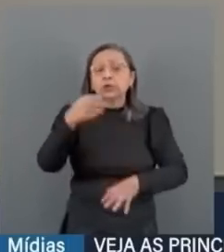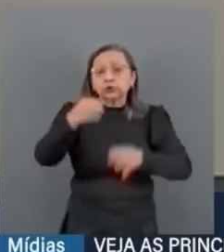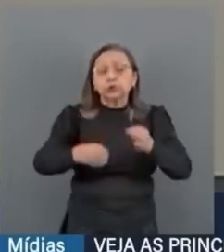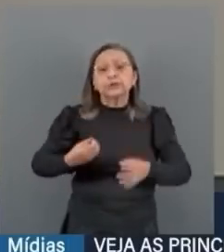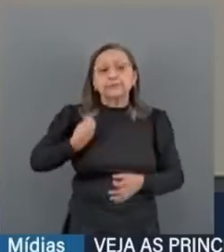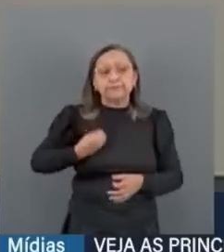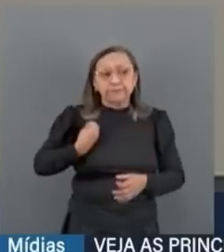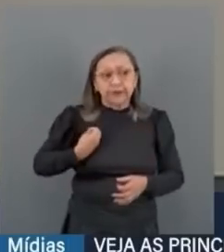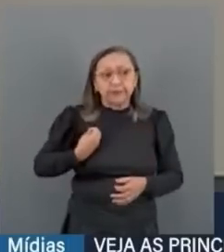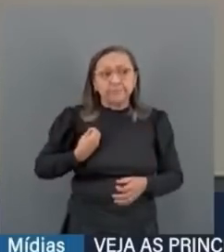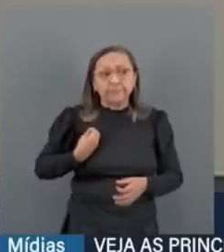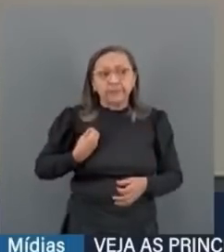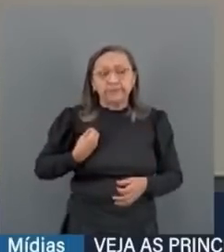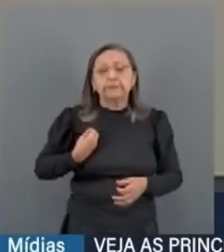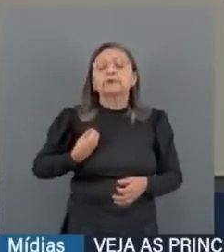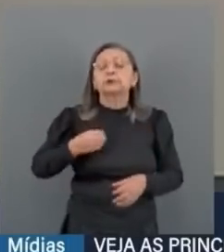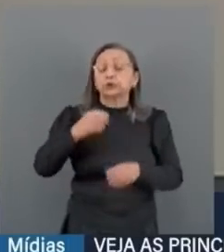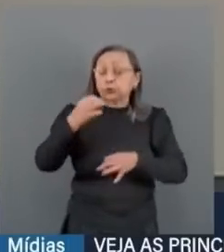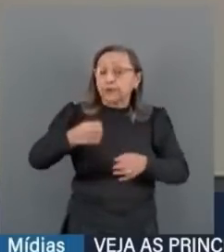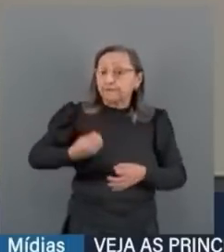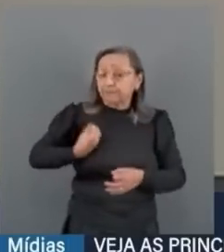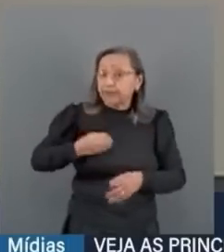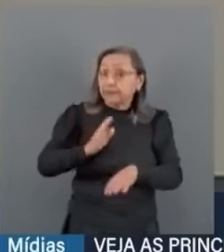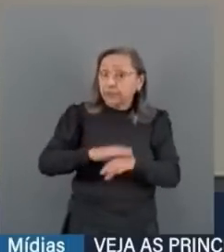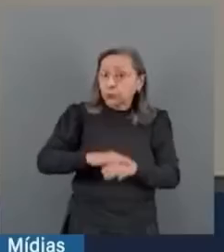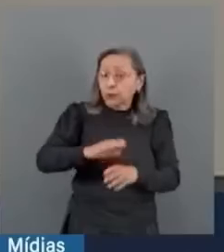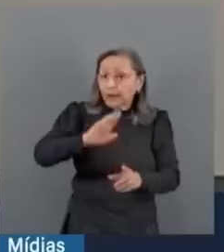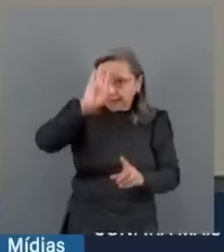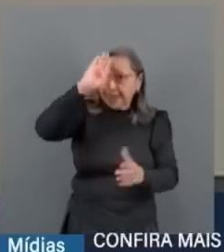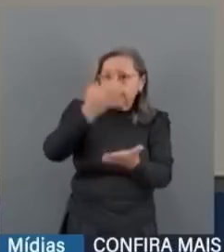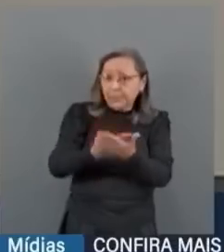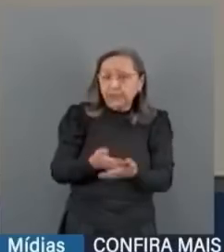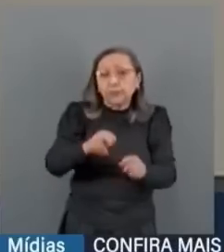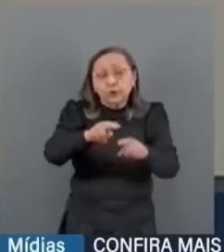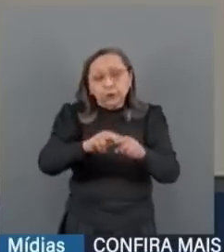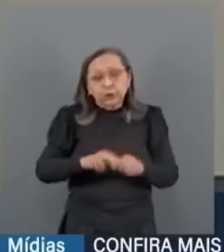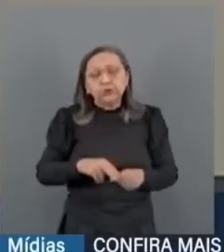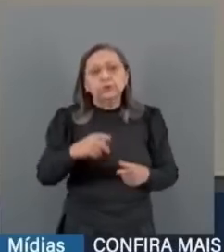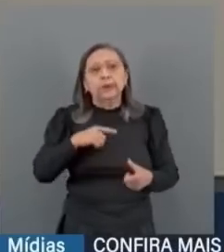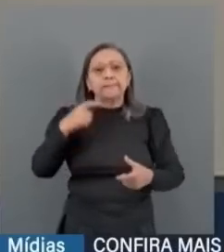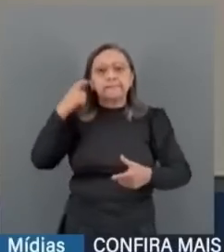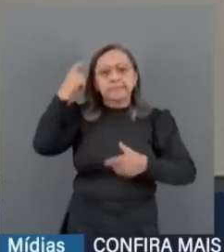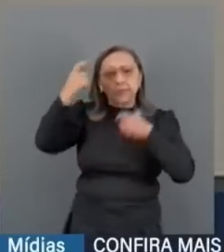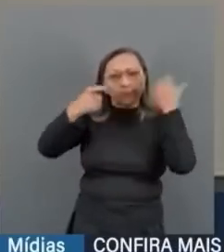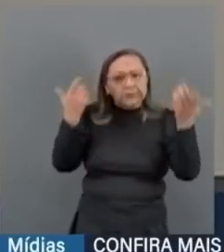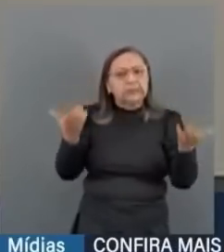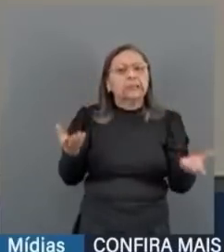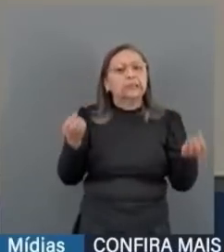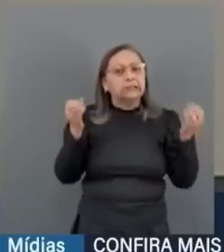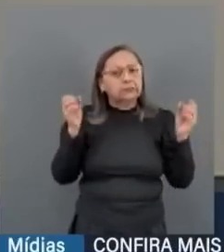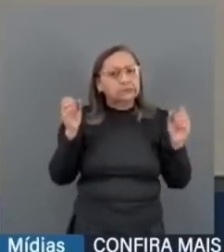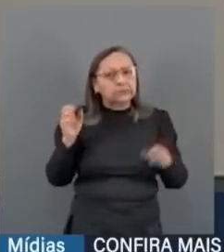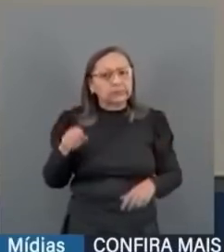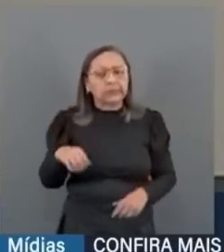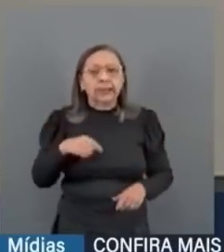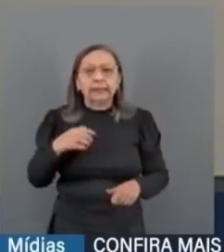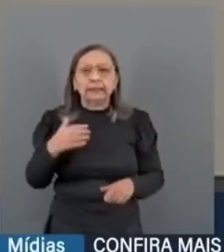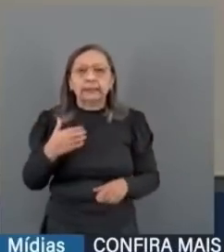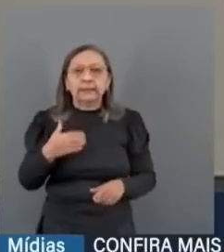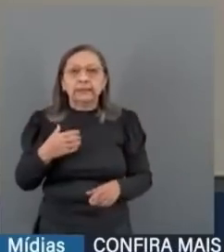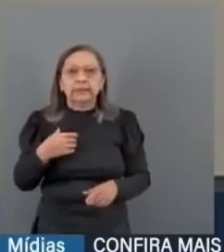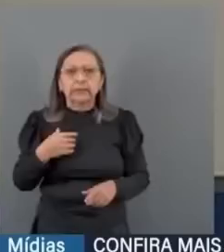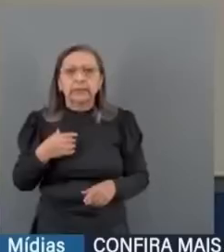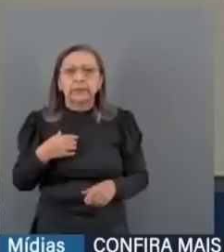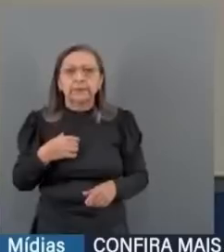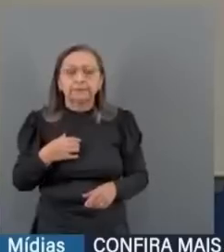tela para a nossa audiência, inclusive render homenagens ao chat aí, ao Lênio, porque foi graças a uma ação do Lênio provocando o STF que a prisão em segunda instância